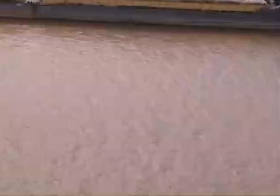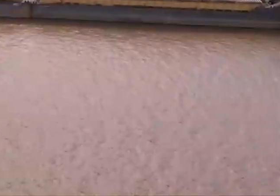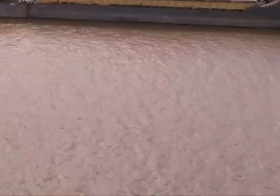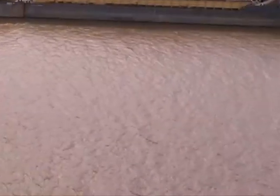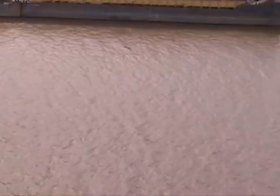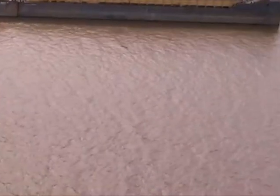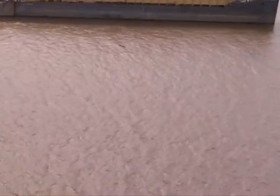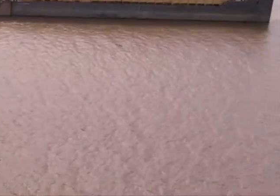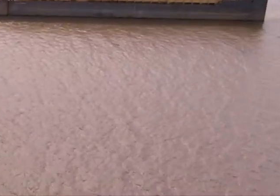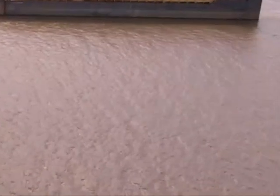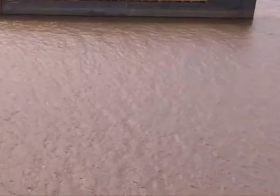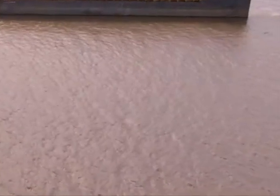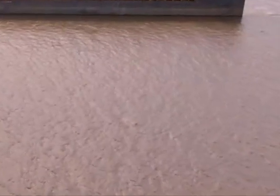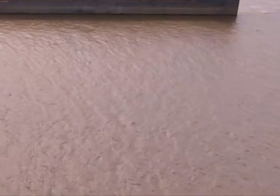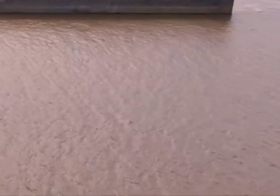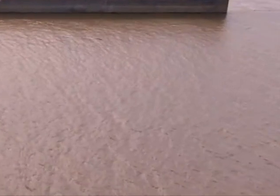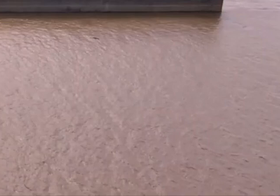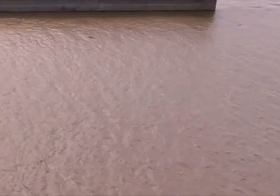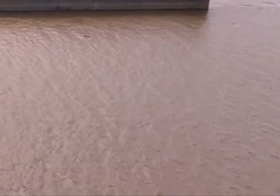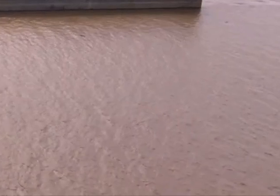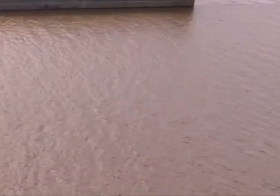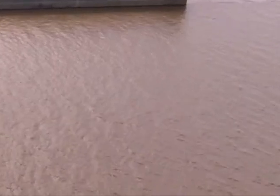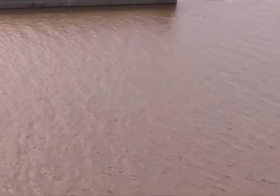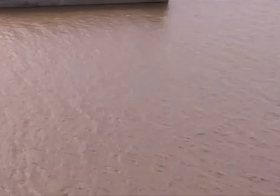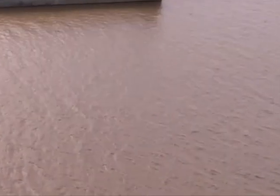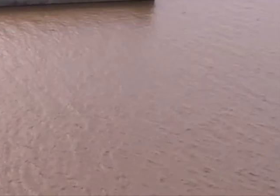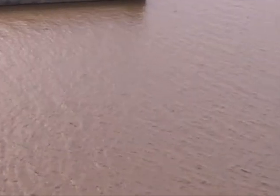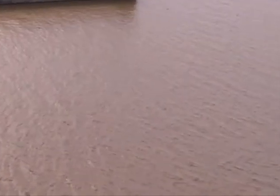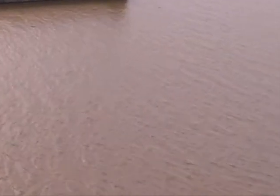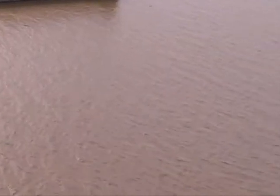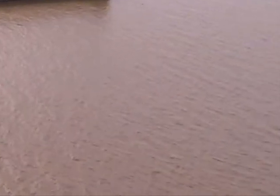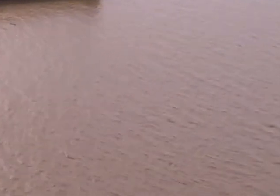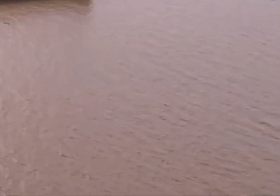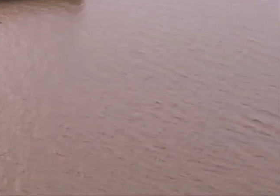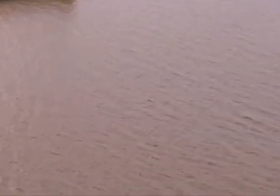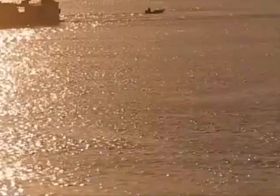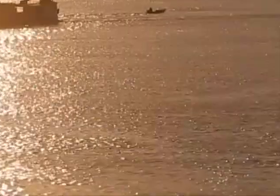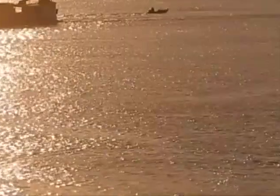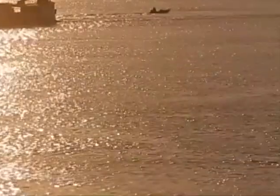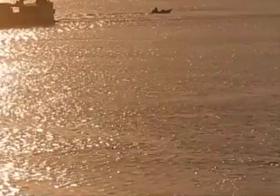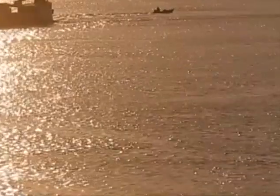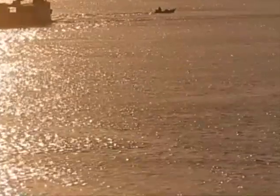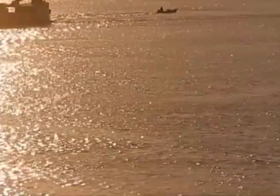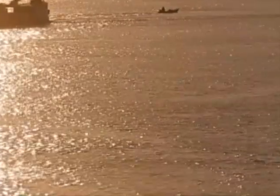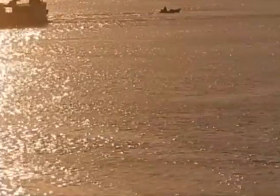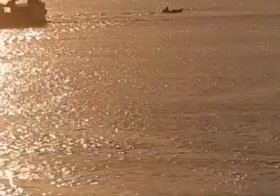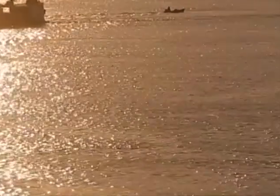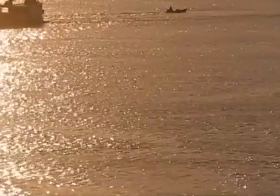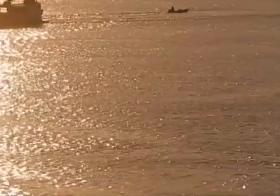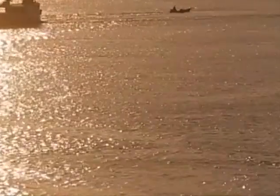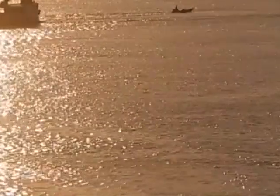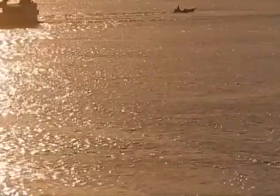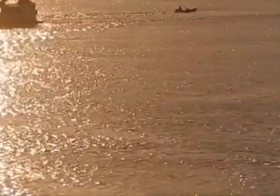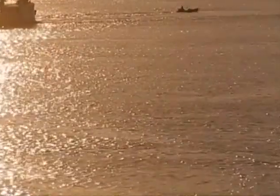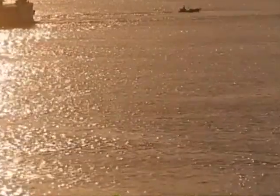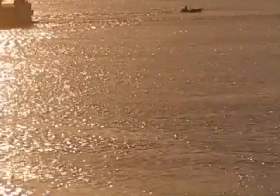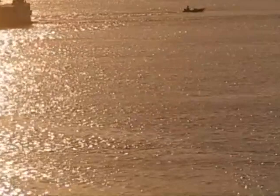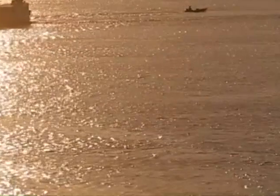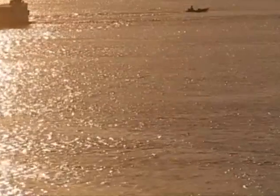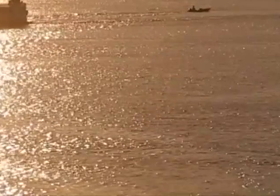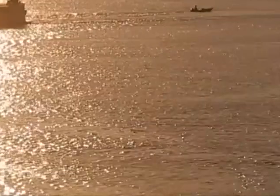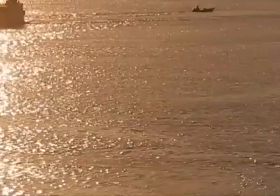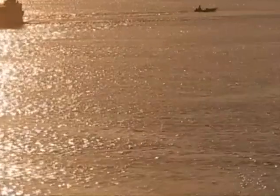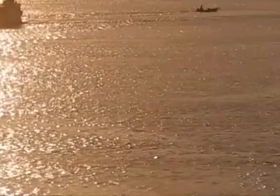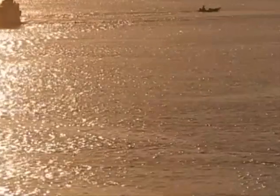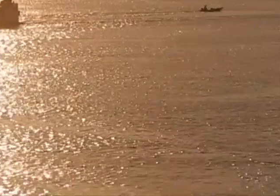sentido montante. Portanto, toda a água que cai no estado de Rondônia, eu falei estado